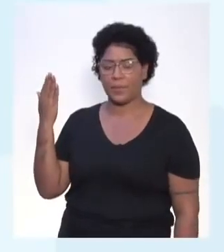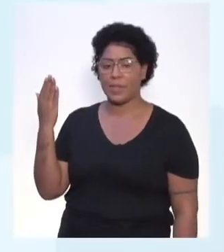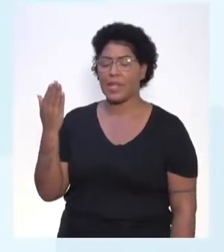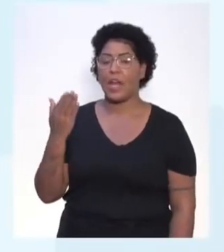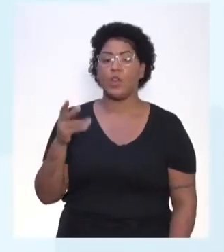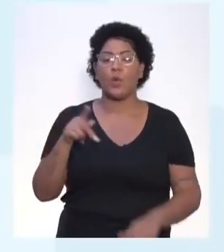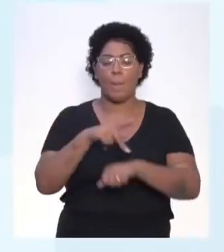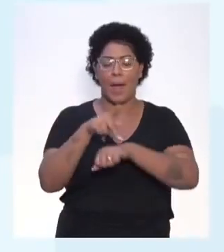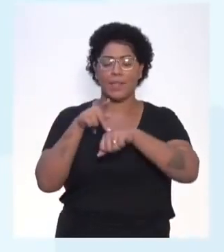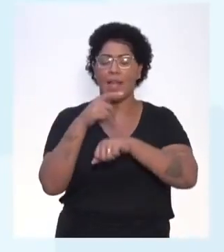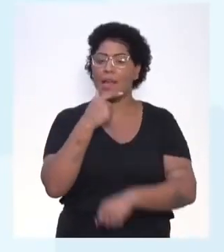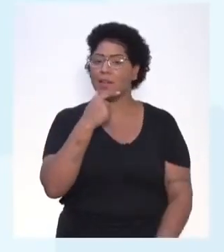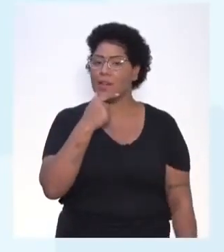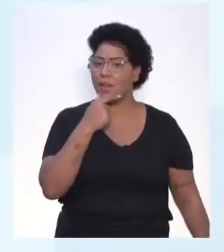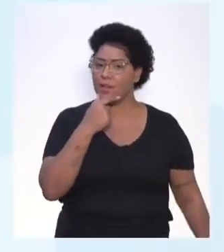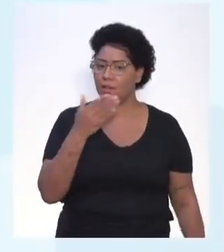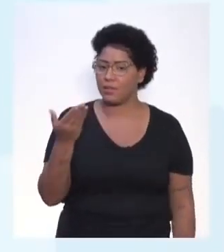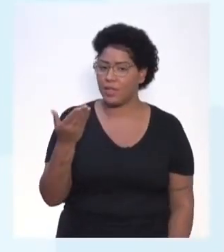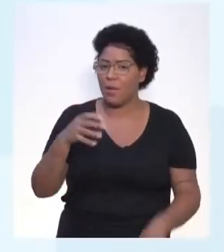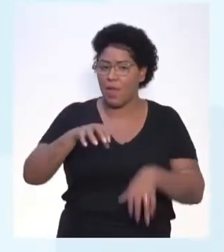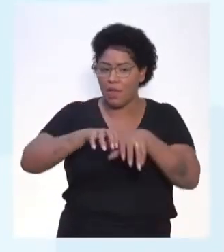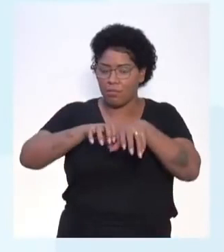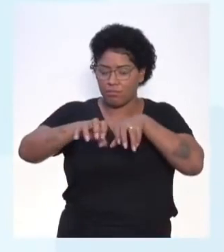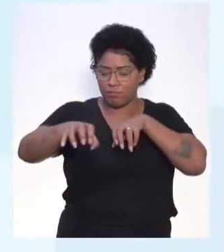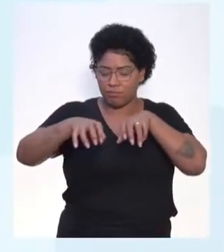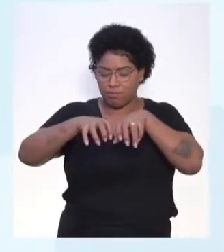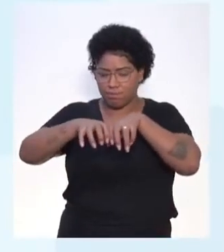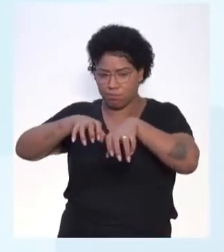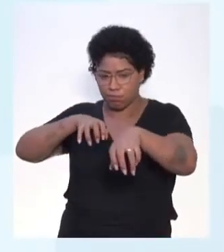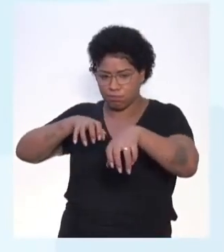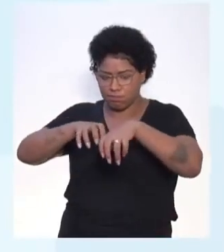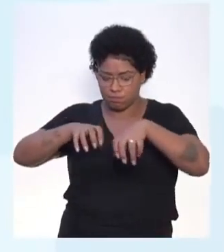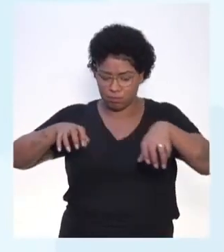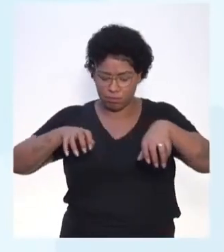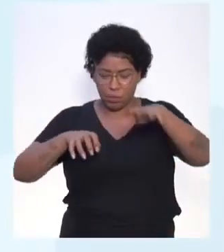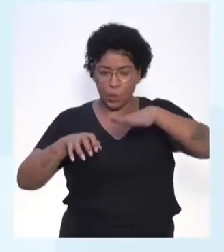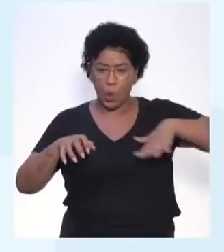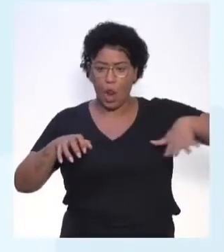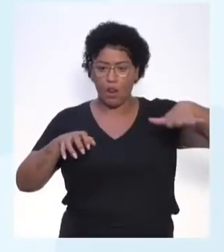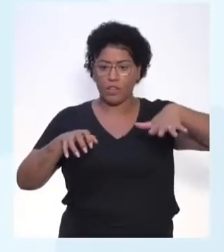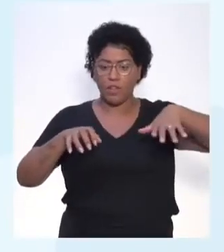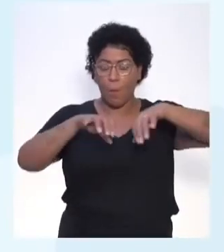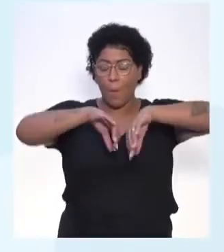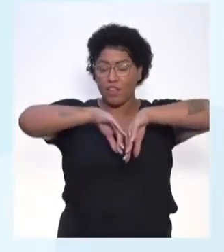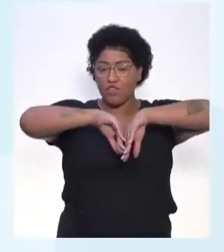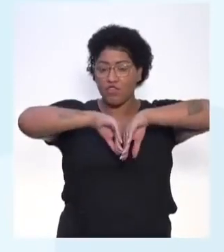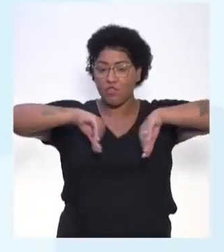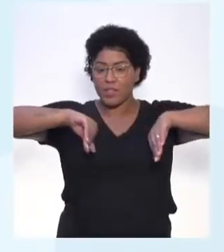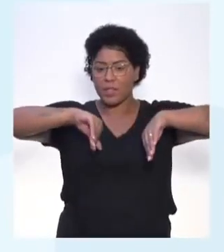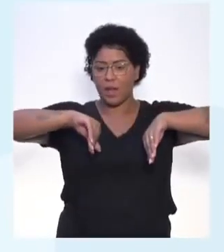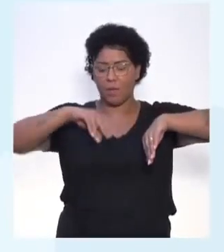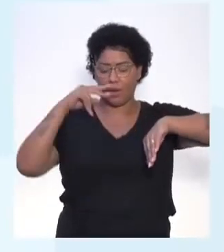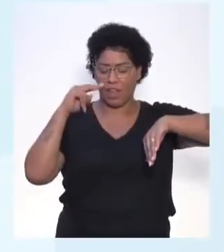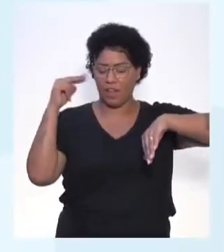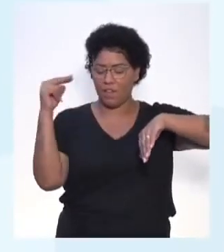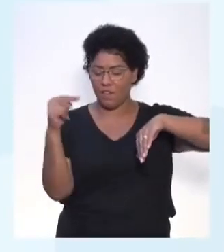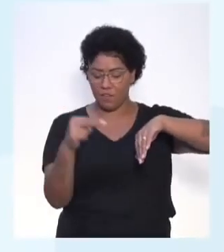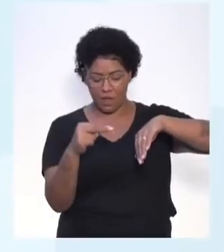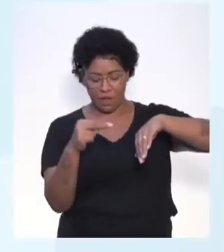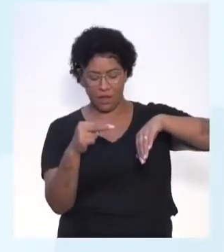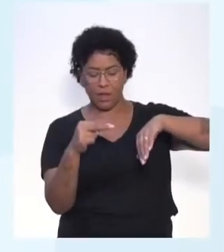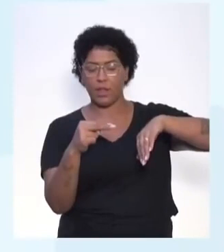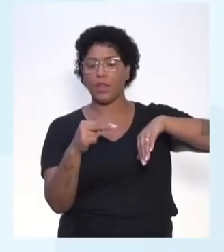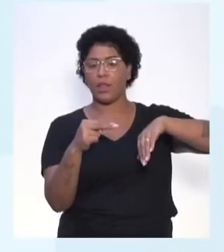Então, vocês vejam, de um lado, nós temos uma divisão aos olhos dos